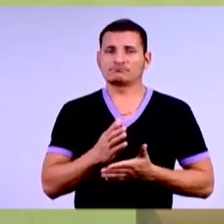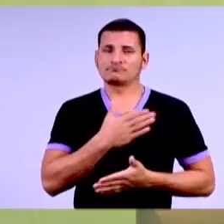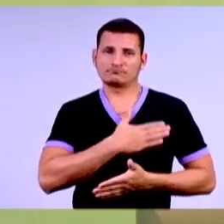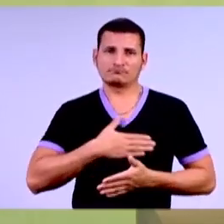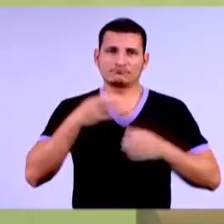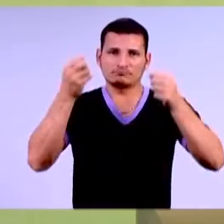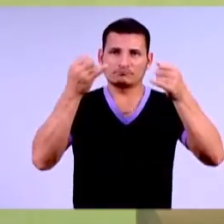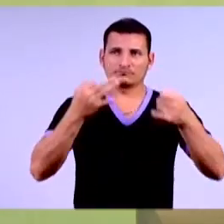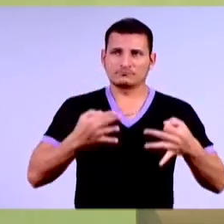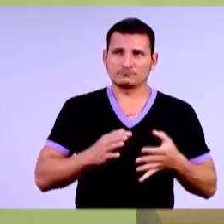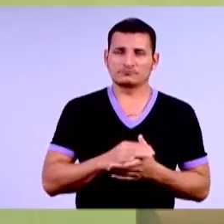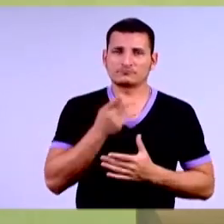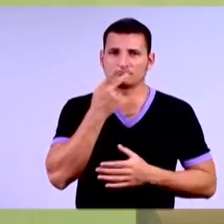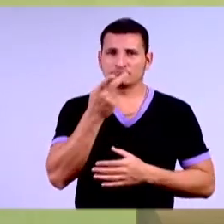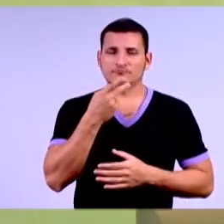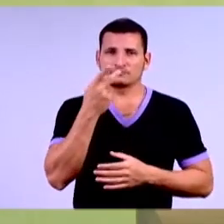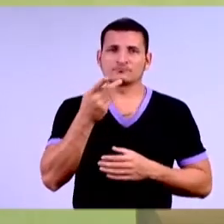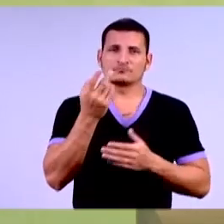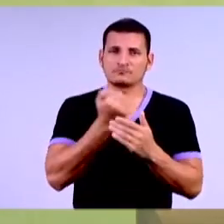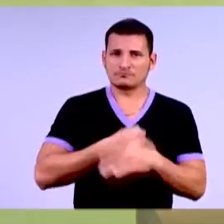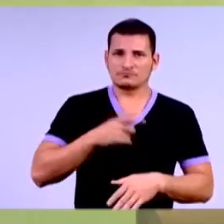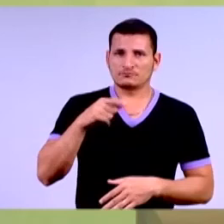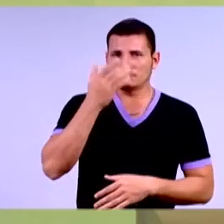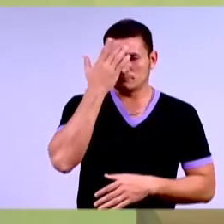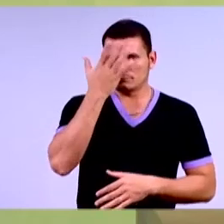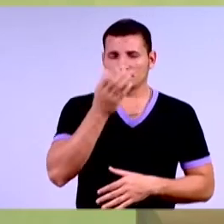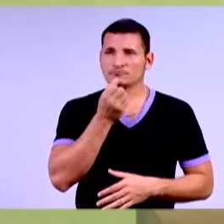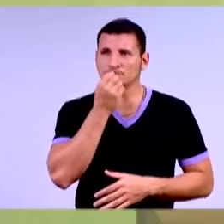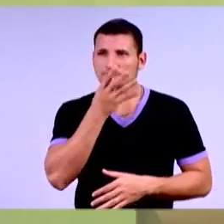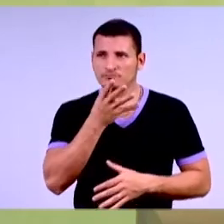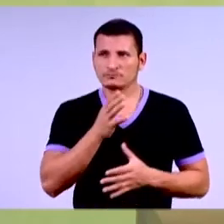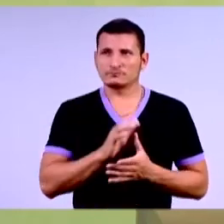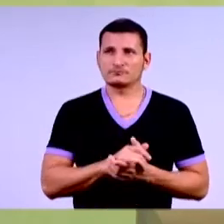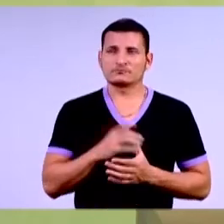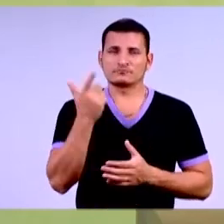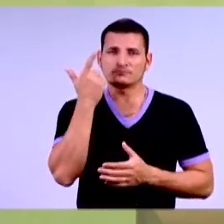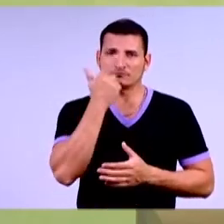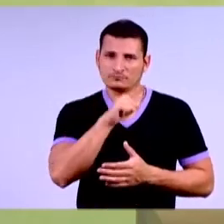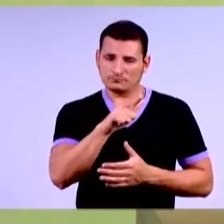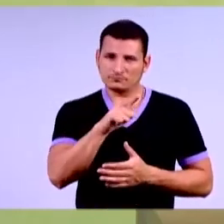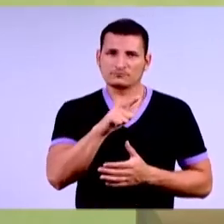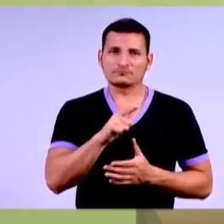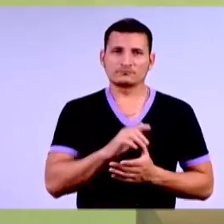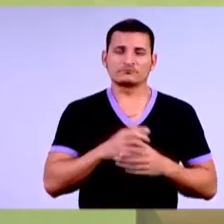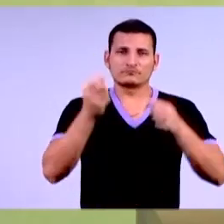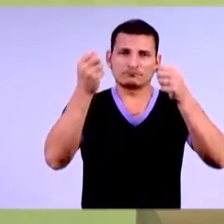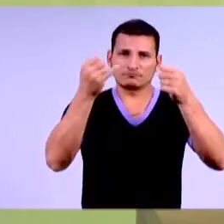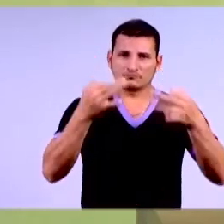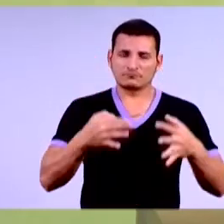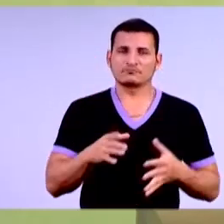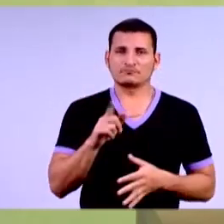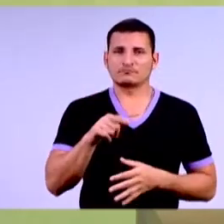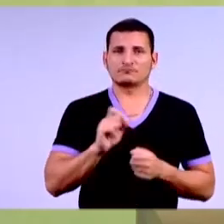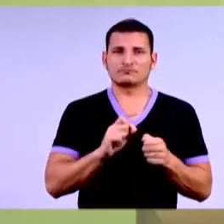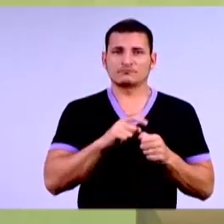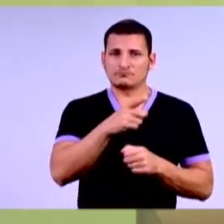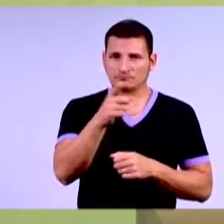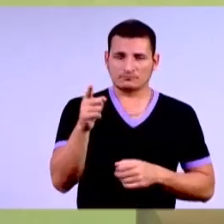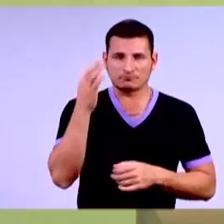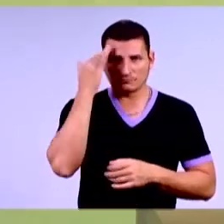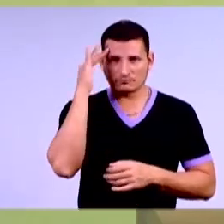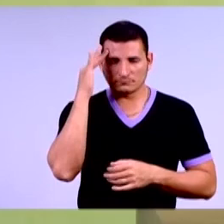que a prova vai ser muito fácil que bom que bom que atingimos aí a nossa meta foi de fazer com que vocês compreendam